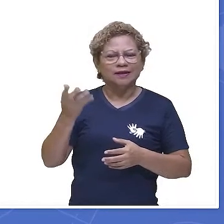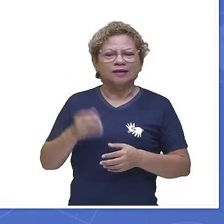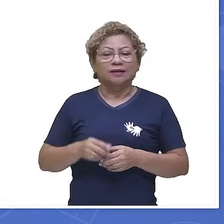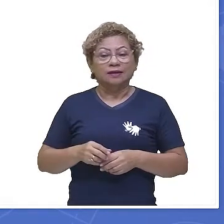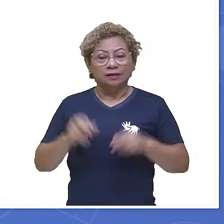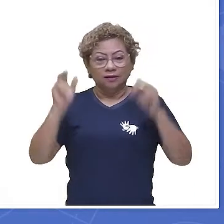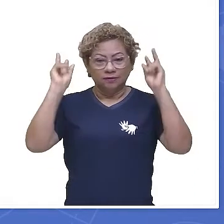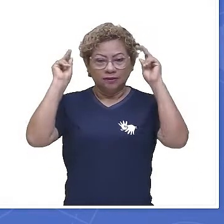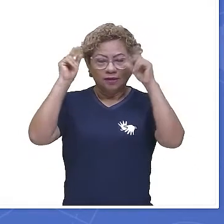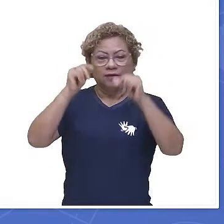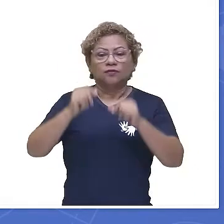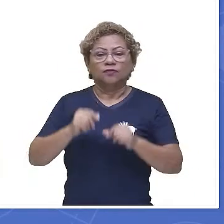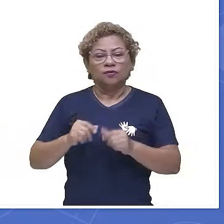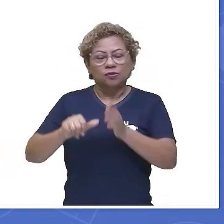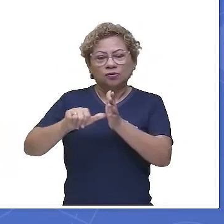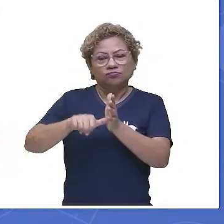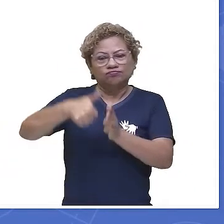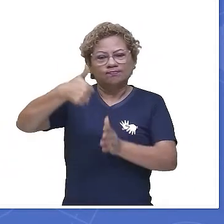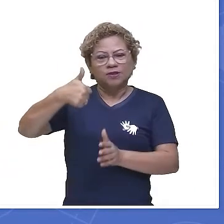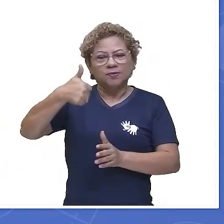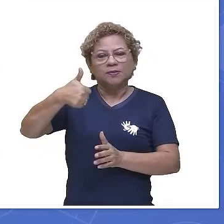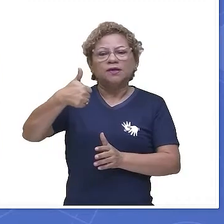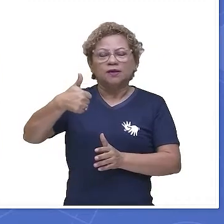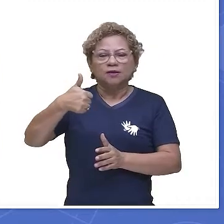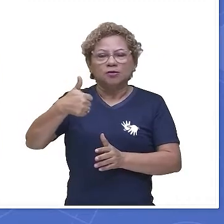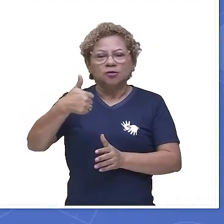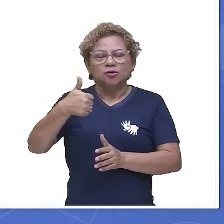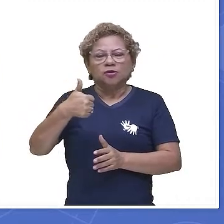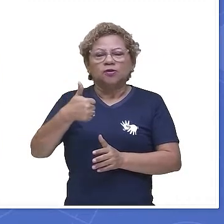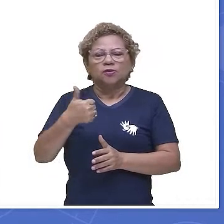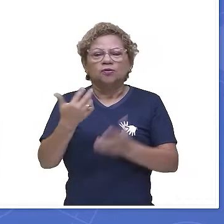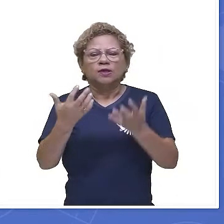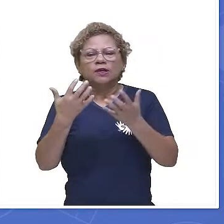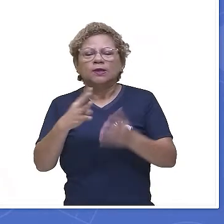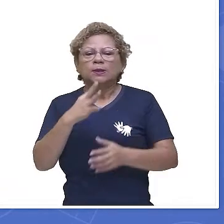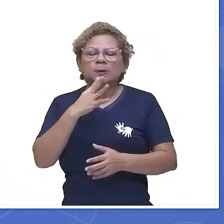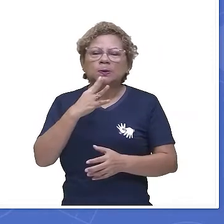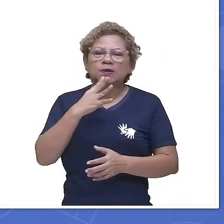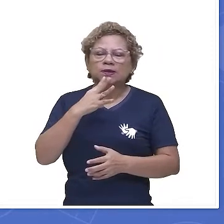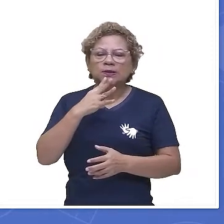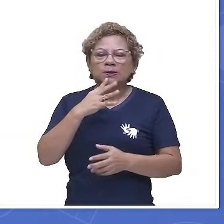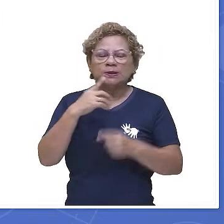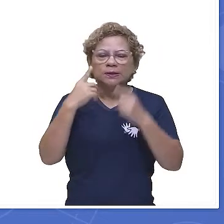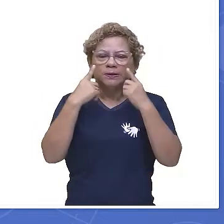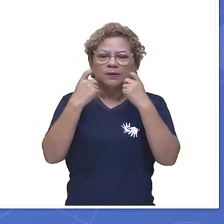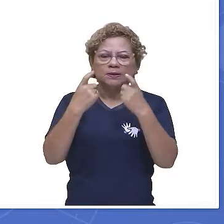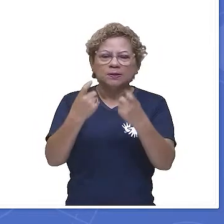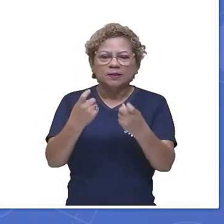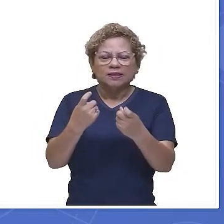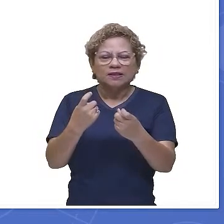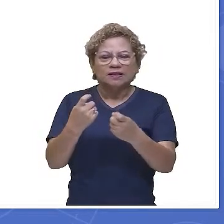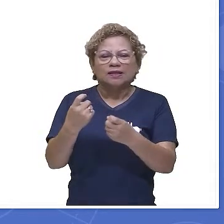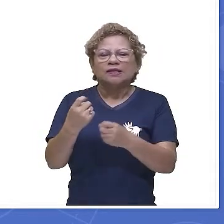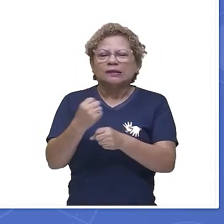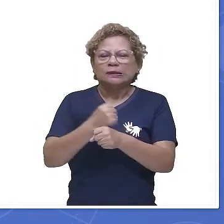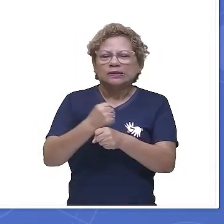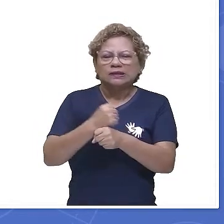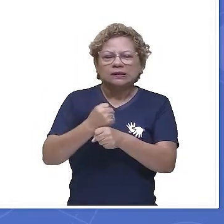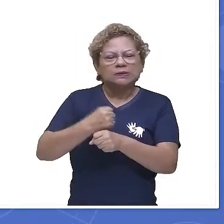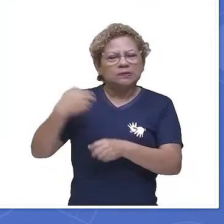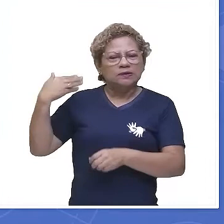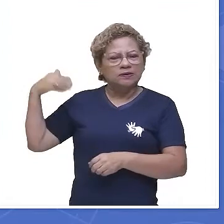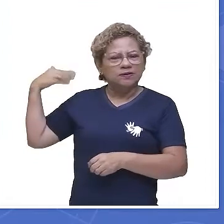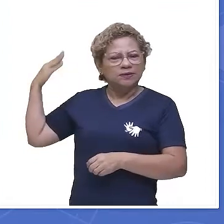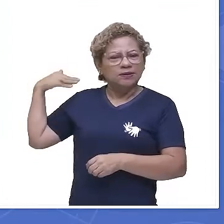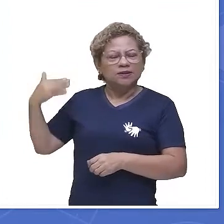gregos foram os primeiros a criarem uma teoria concreta sobre este assunto que tanto interessava os grandes pensadores da época.